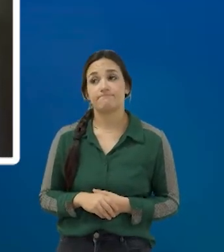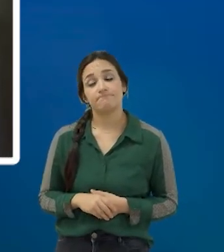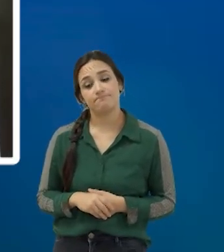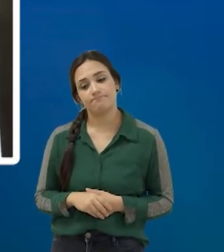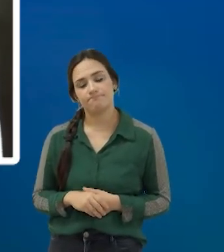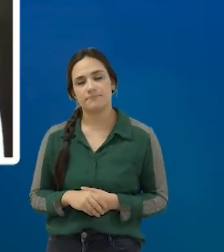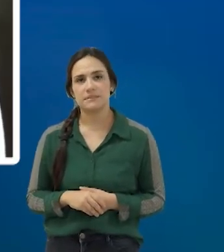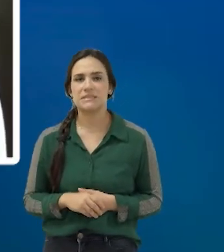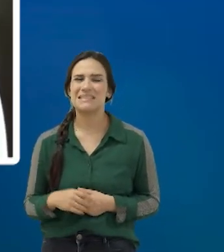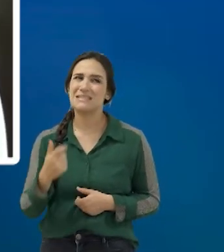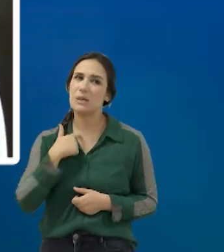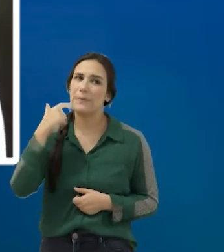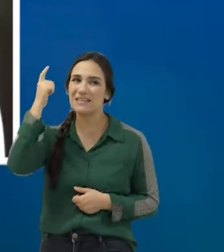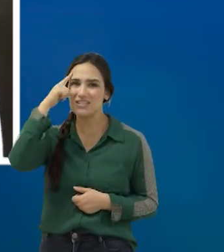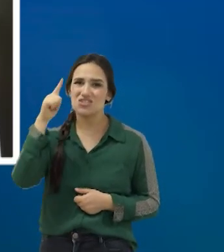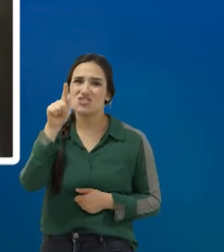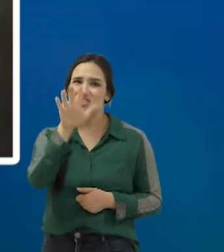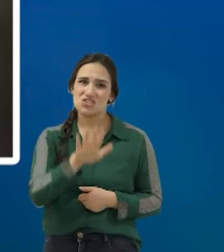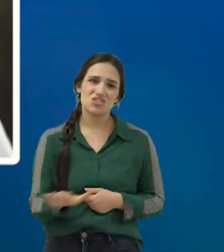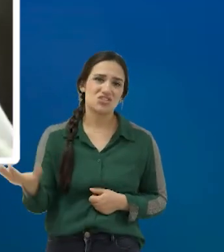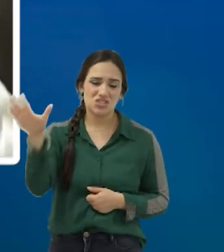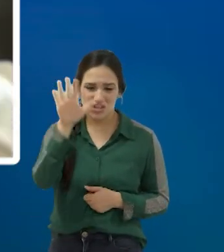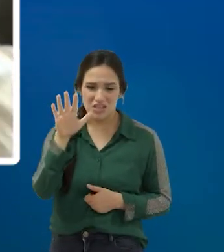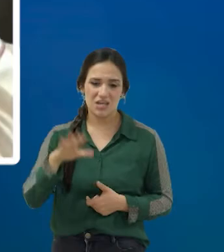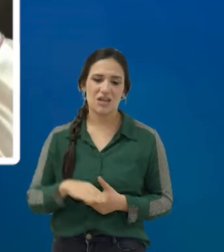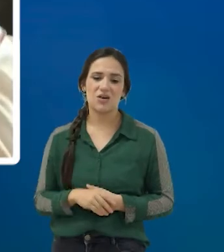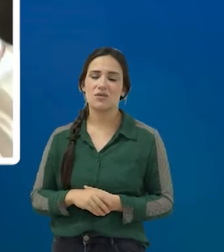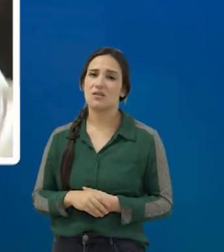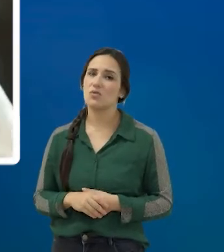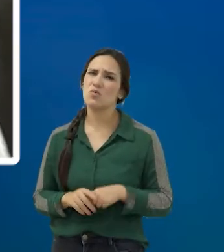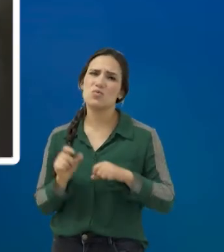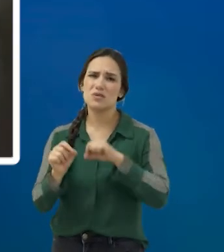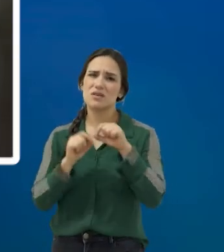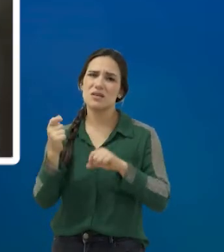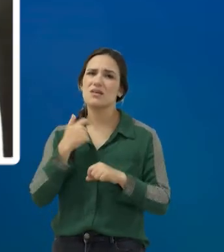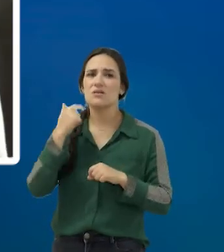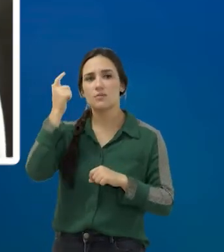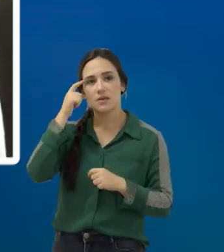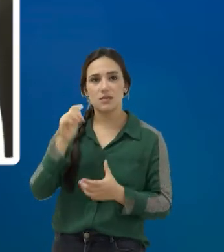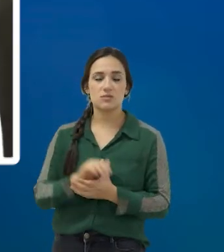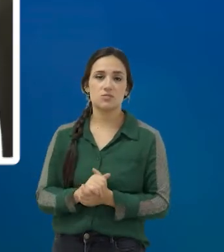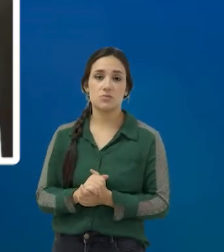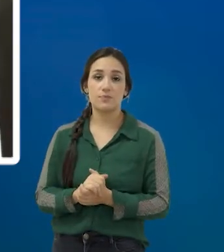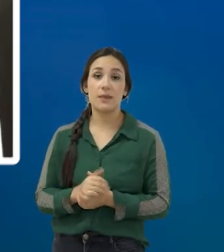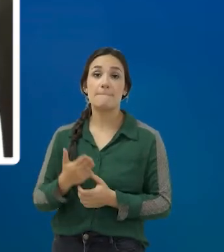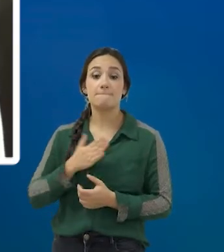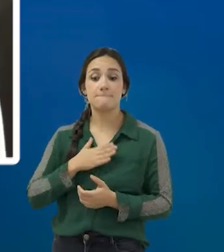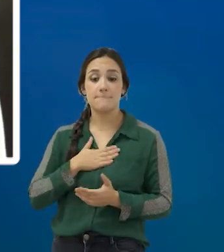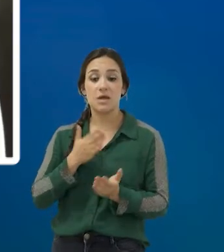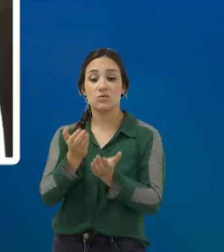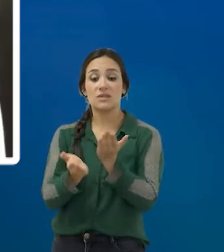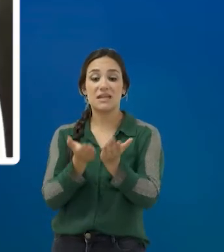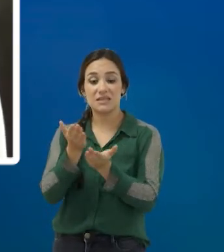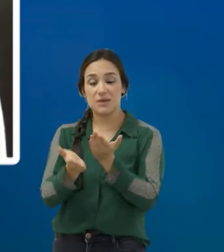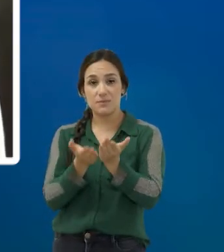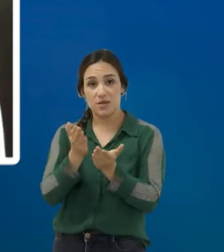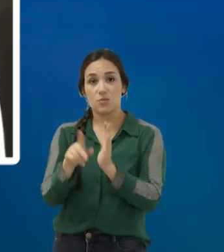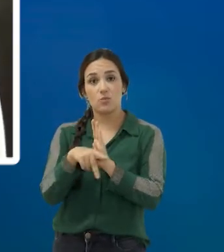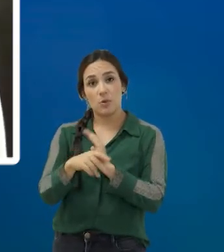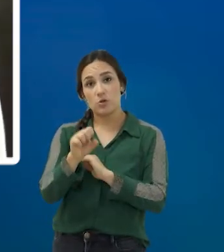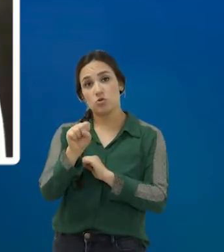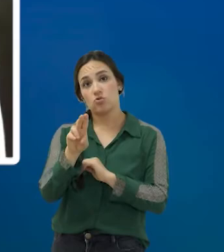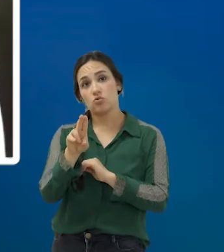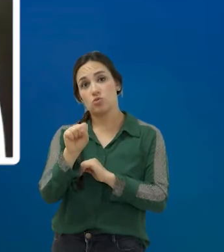assim, do ponto de vista, o poder público de modo geral, o que pode haver, por exemplo, eu fiz todo o meu tratamento pelo SUS.